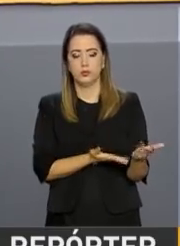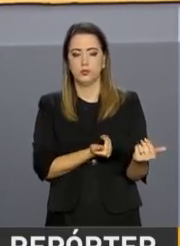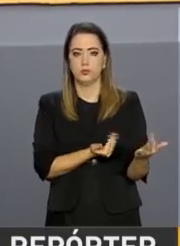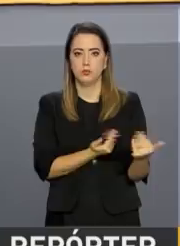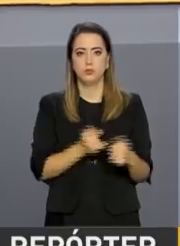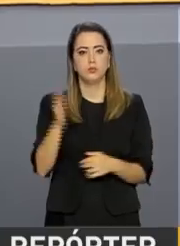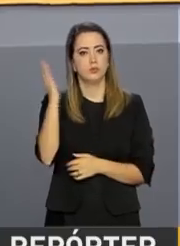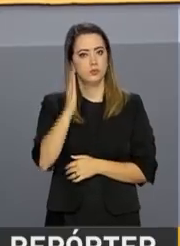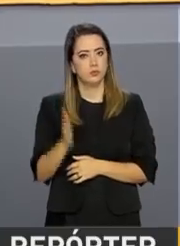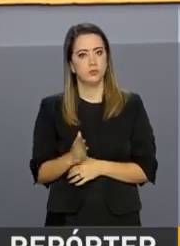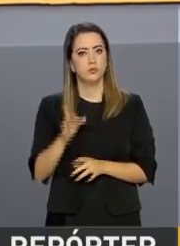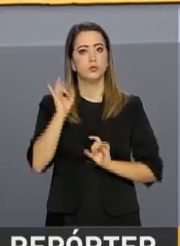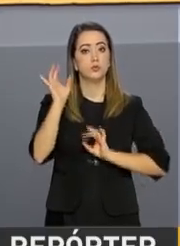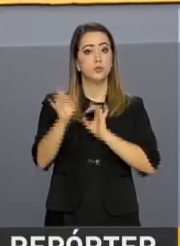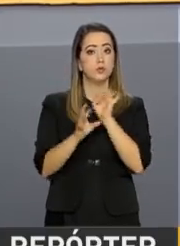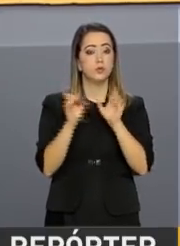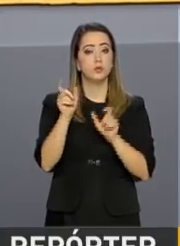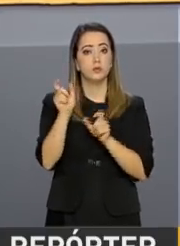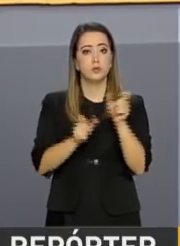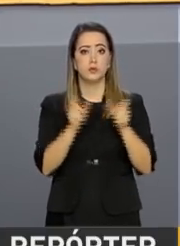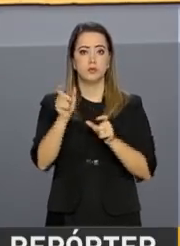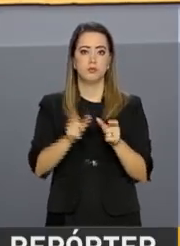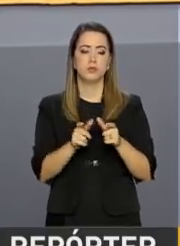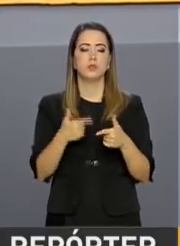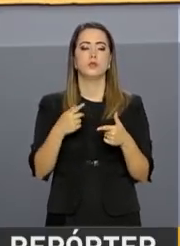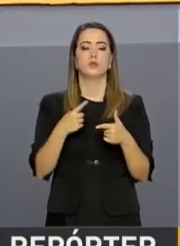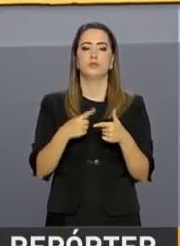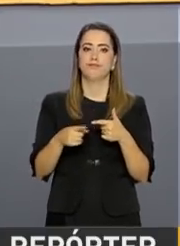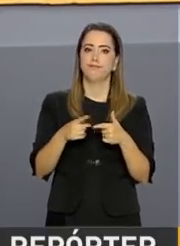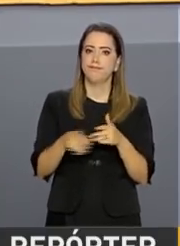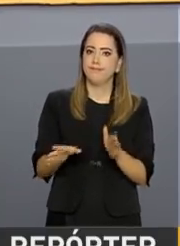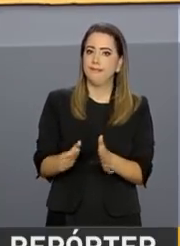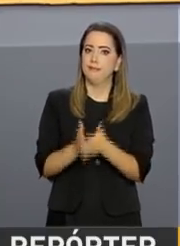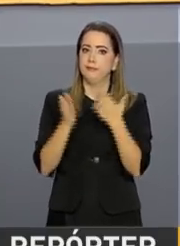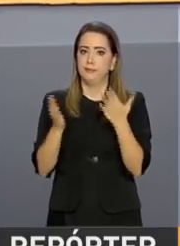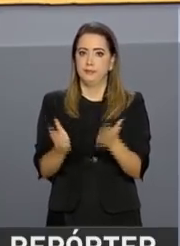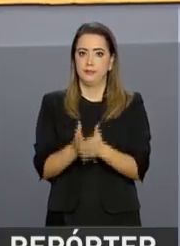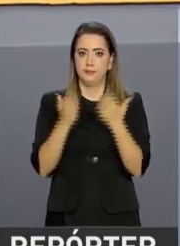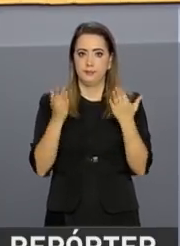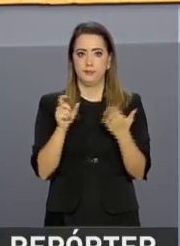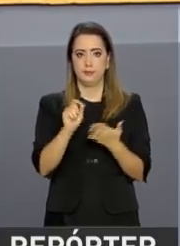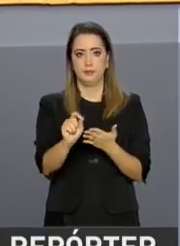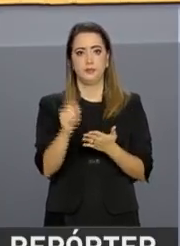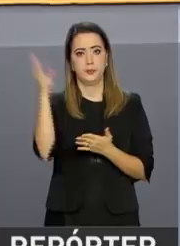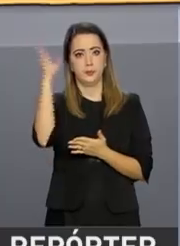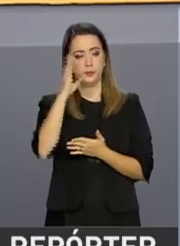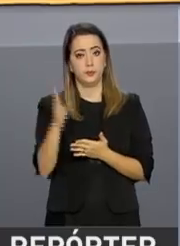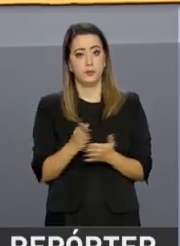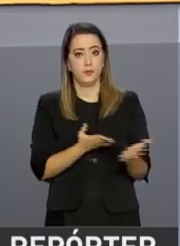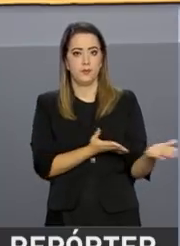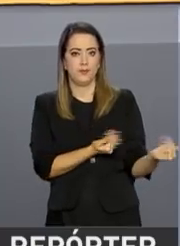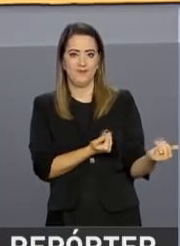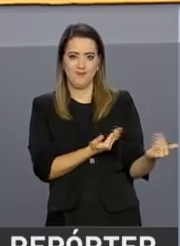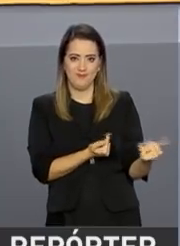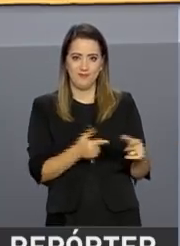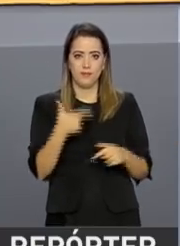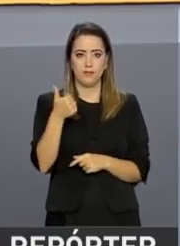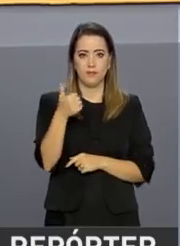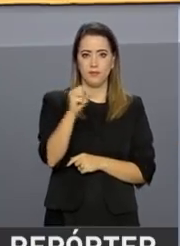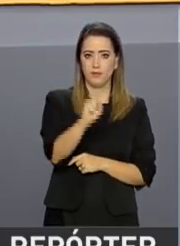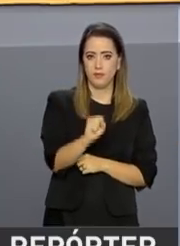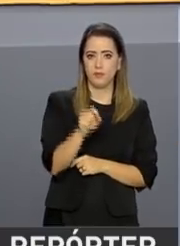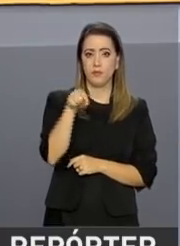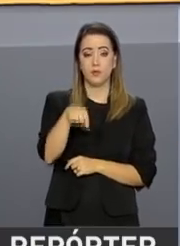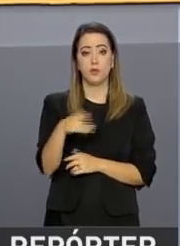fortalecer os jovens brasileiros em especial aqueles que vivem em situação de vulnerabilidade esse é o brasil mais jovem